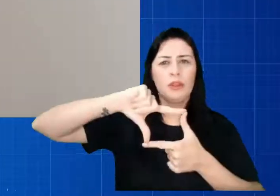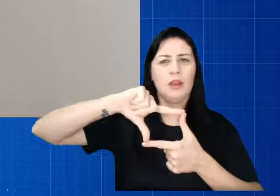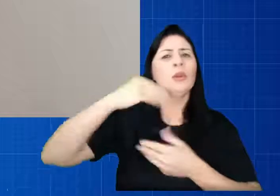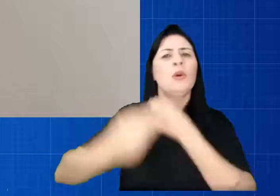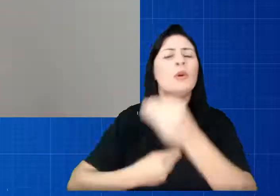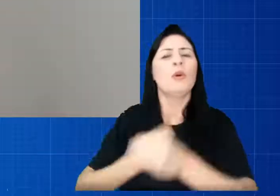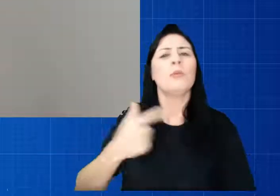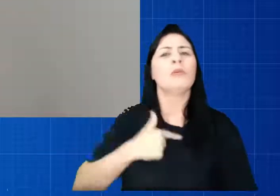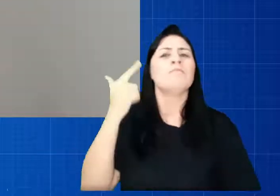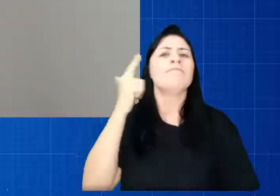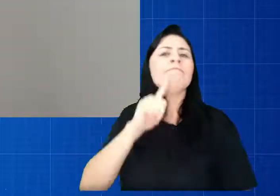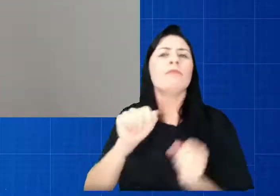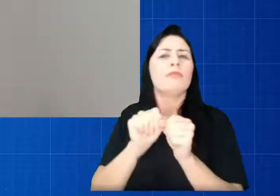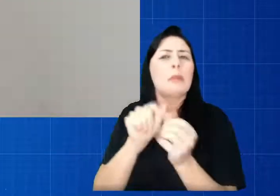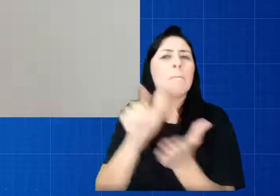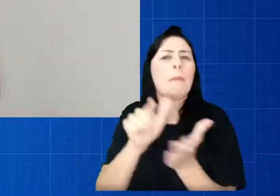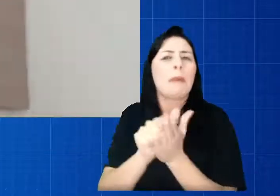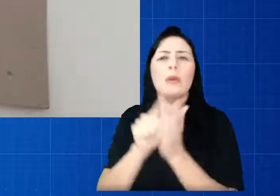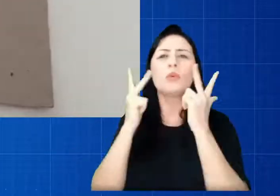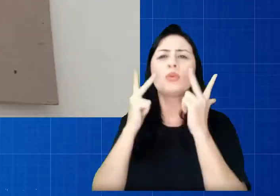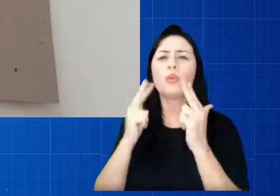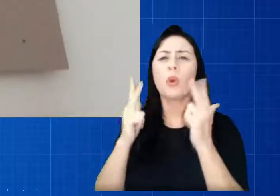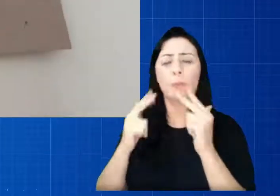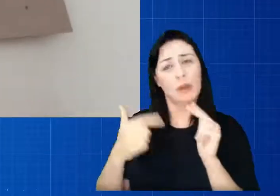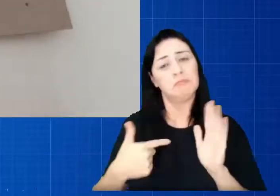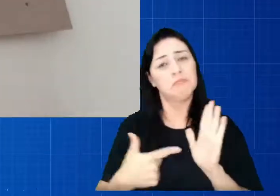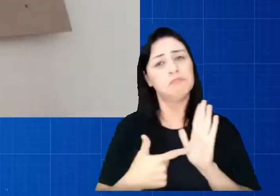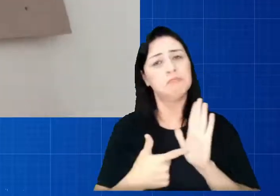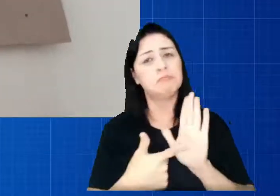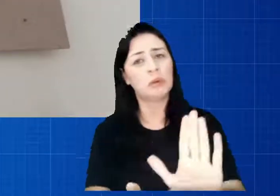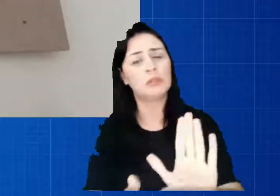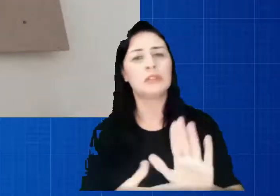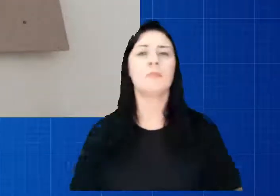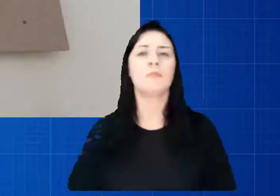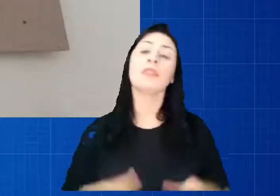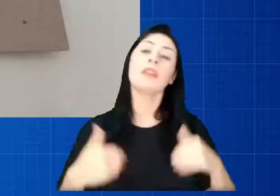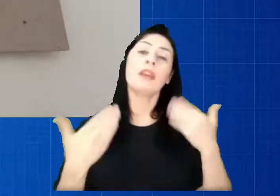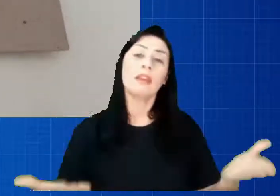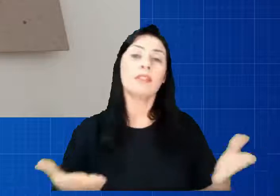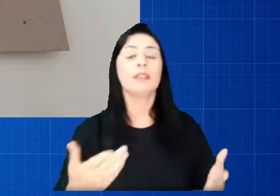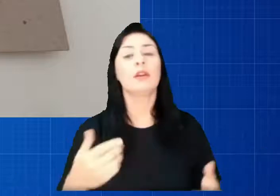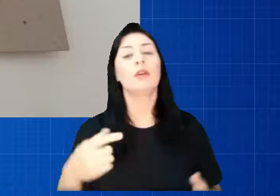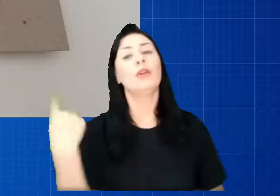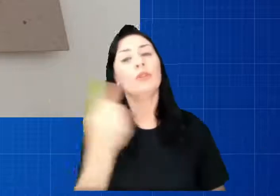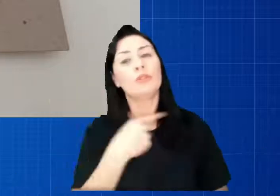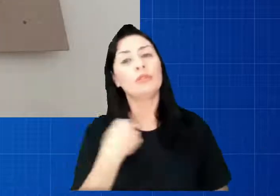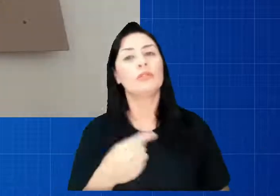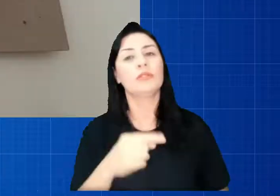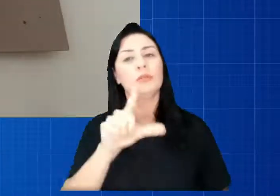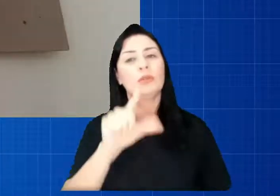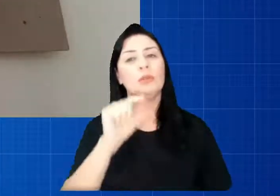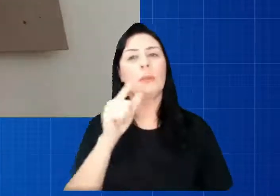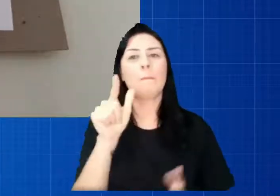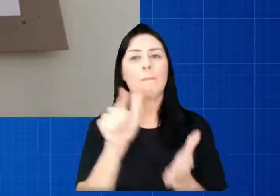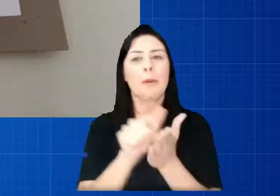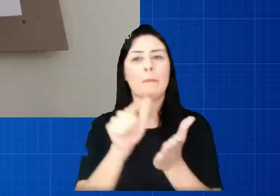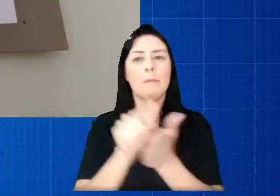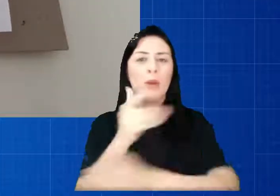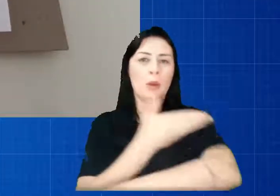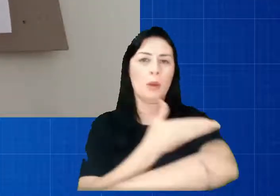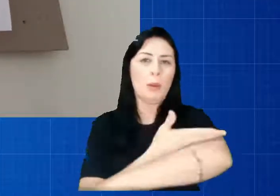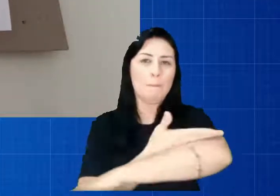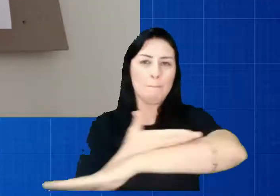lhe demonstrar. Então, nós vamos enxergar melhor um papel branco com esse fundo